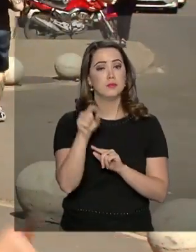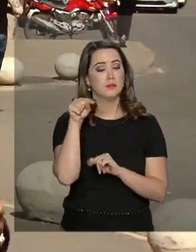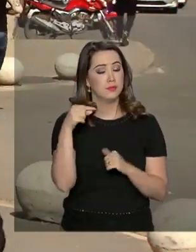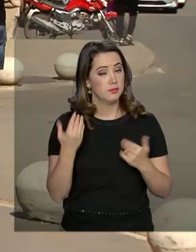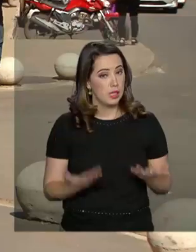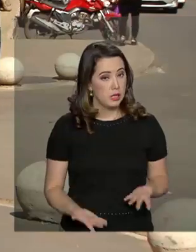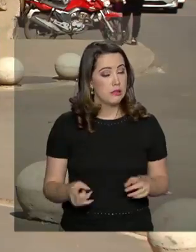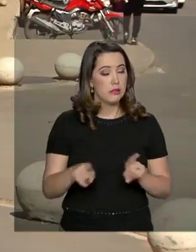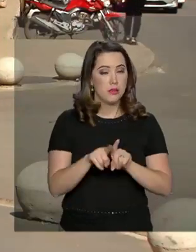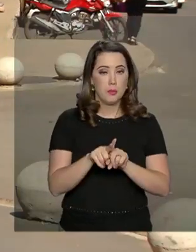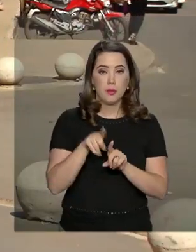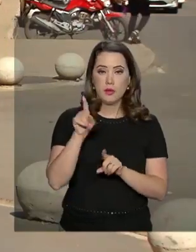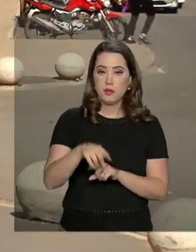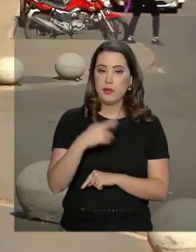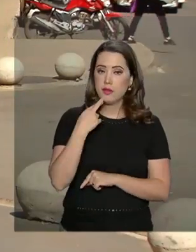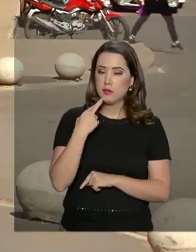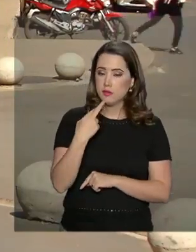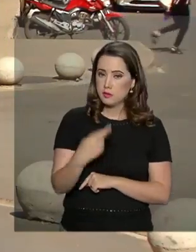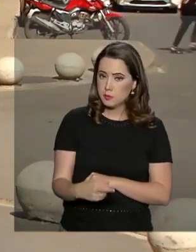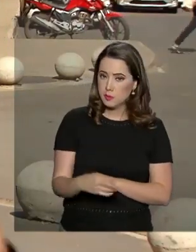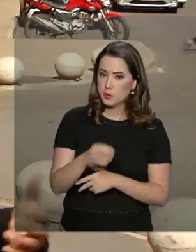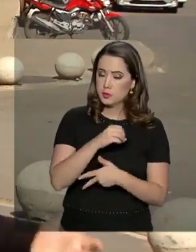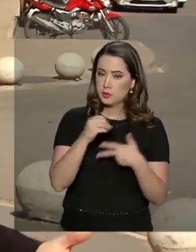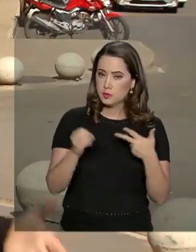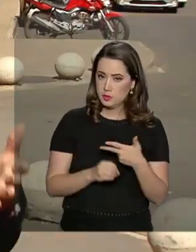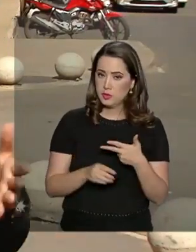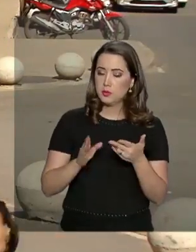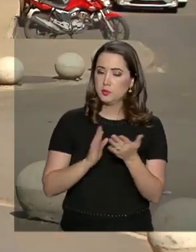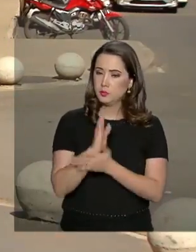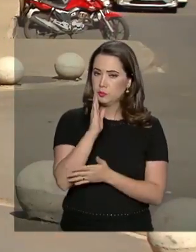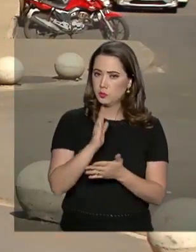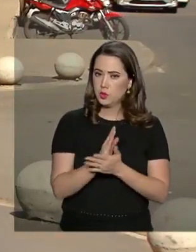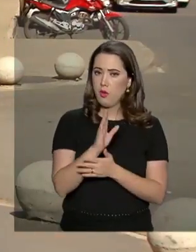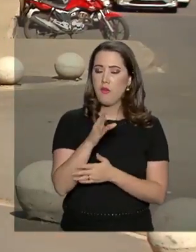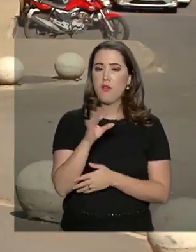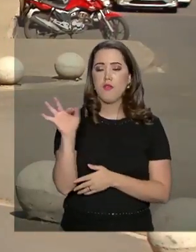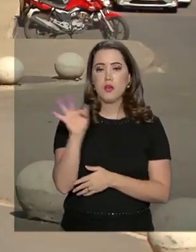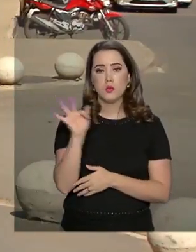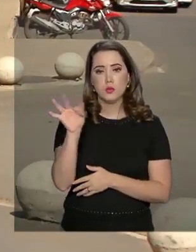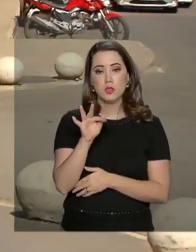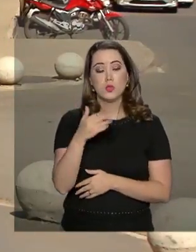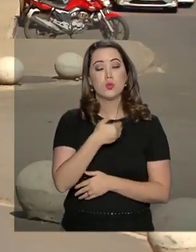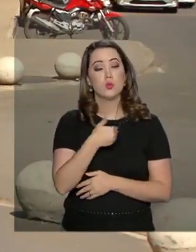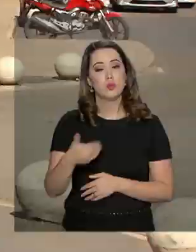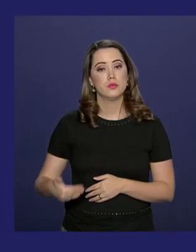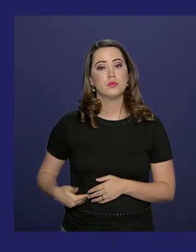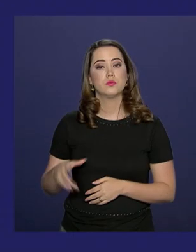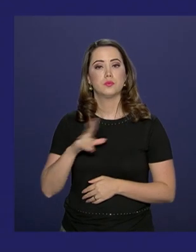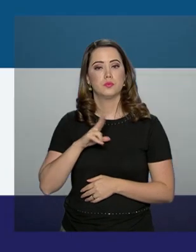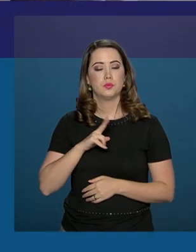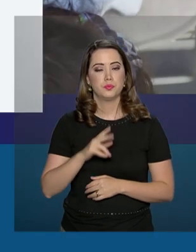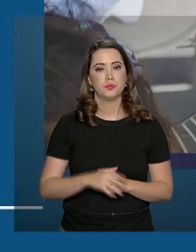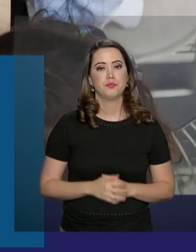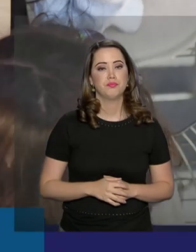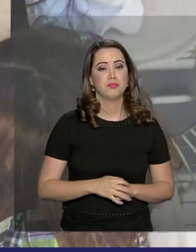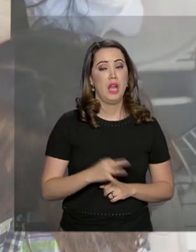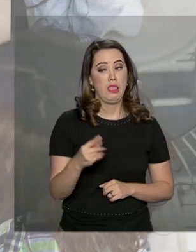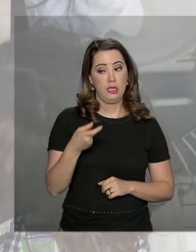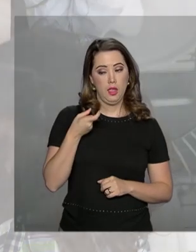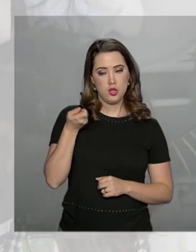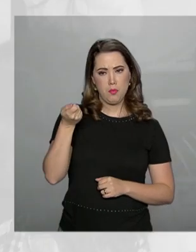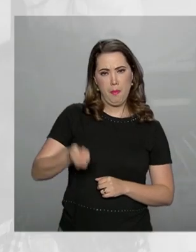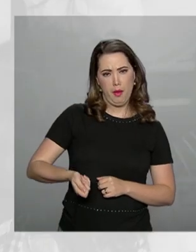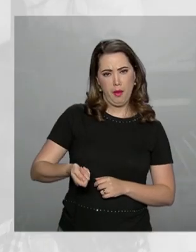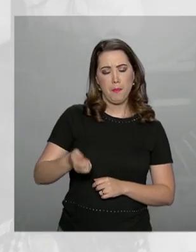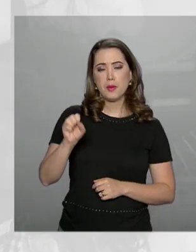FIES. Além disso, o resultado do Enem também é aproveitado em faculdades públicas e particulares. A taxa de inscrição é